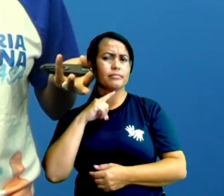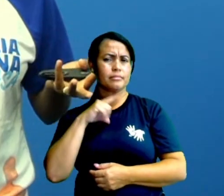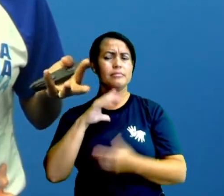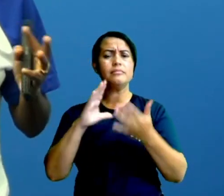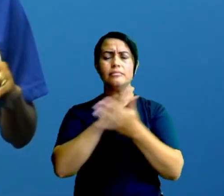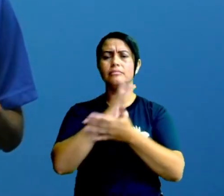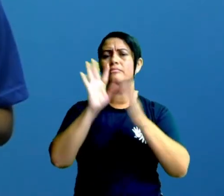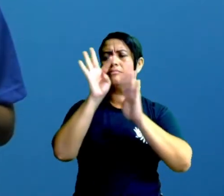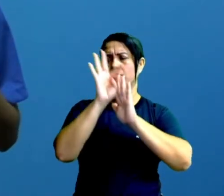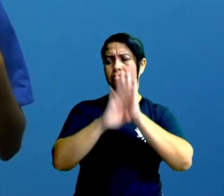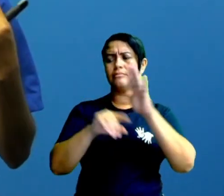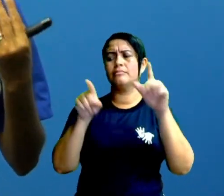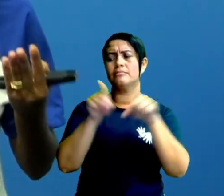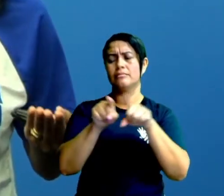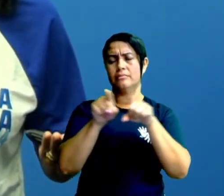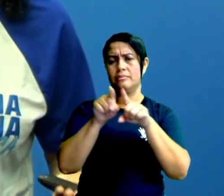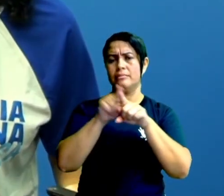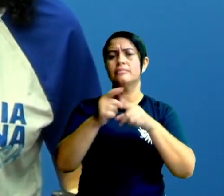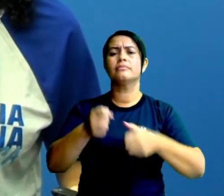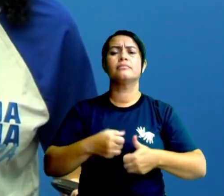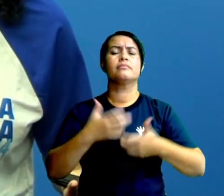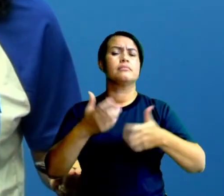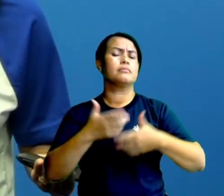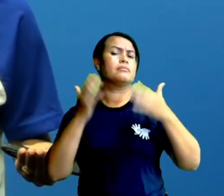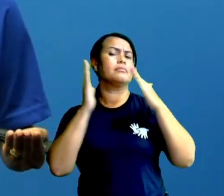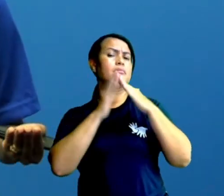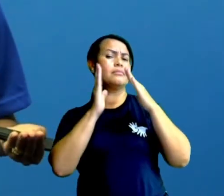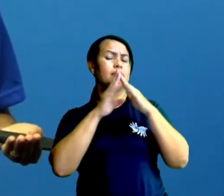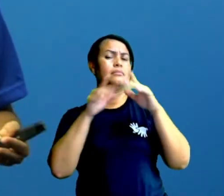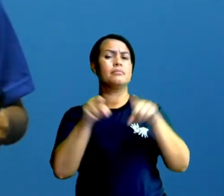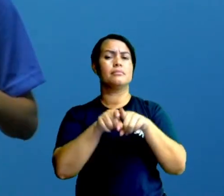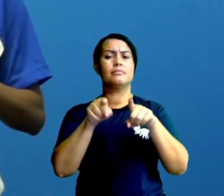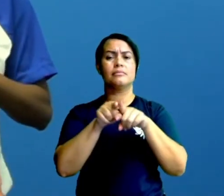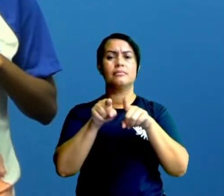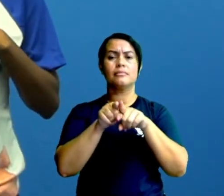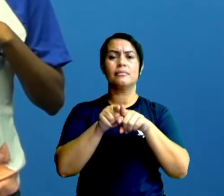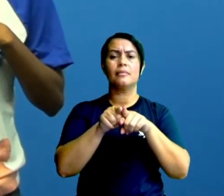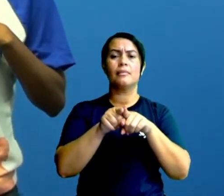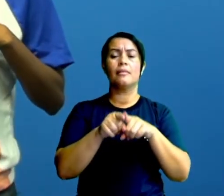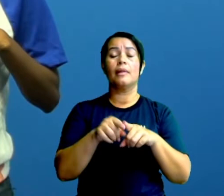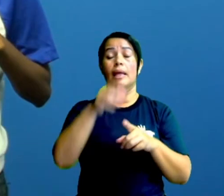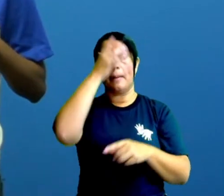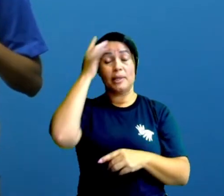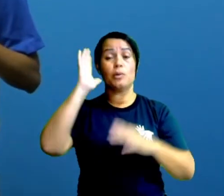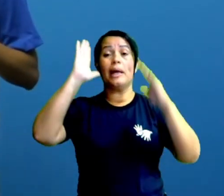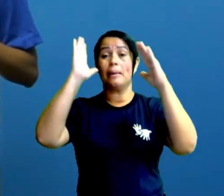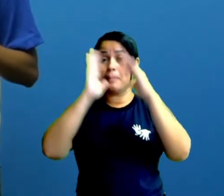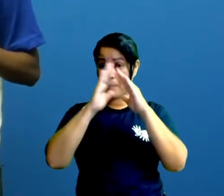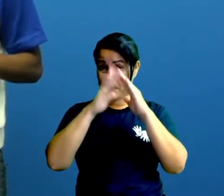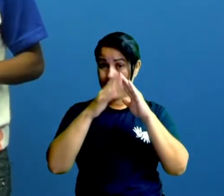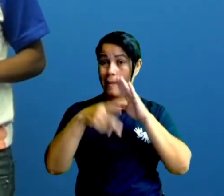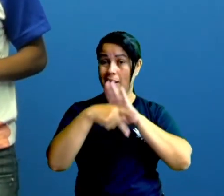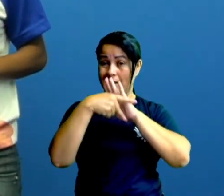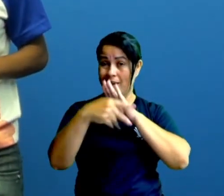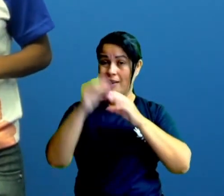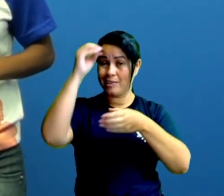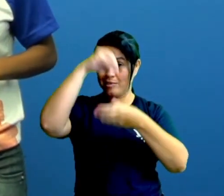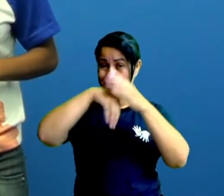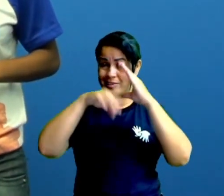alguns textinhos né Como por exemplo o poema a casa e seu dono de Elias José onde nós identificamos